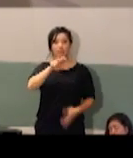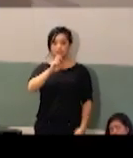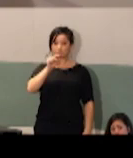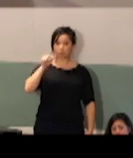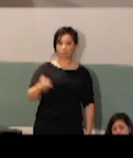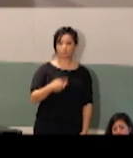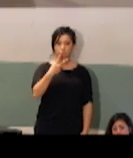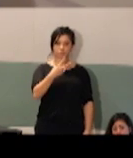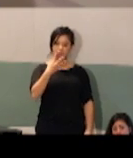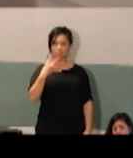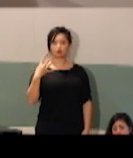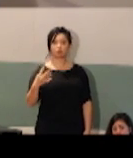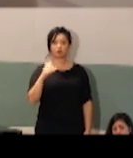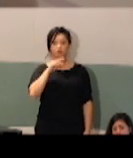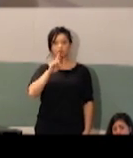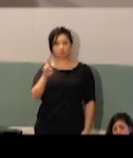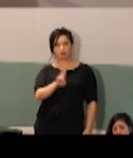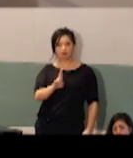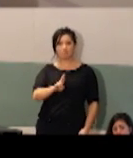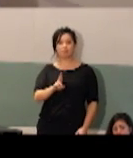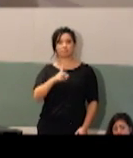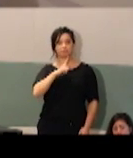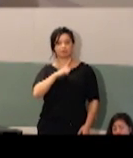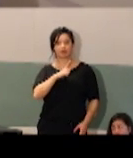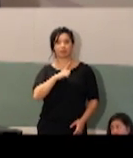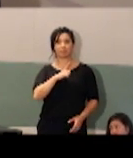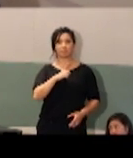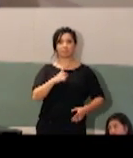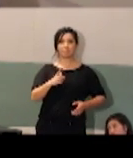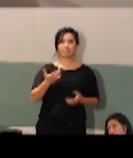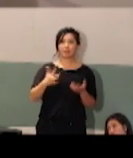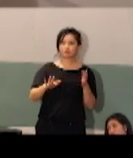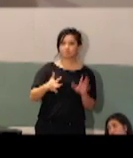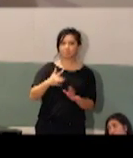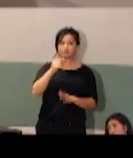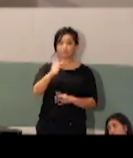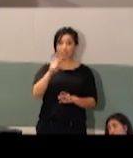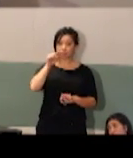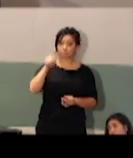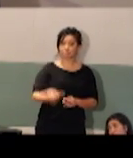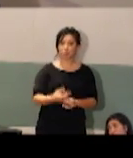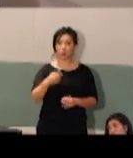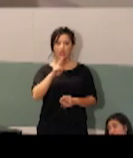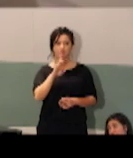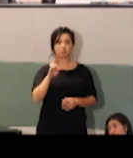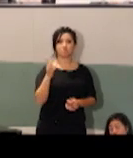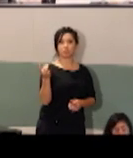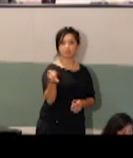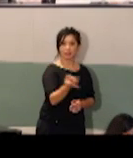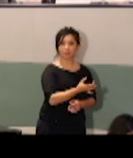R$ 5.244,00, em média, R$ 7.000,00 o salário do professor. É melhor do que o